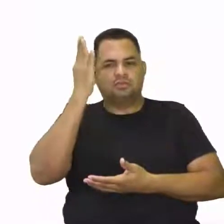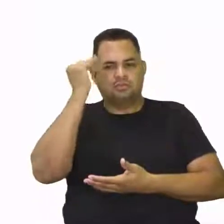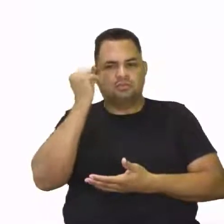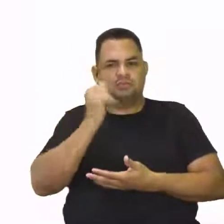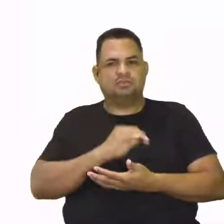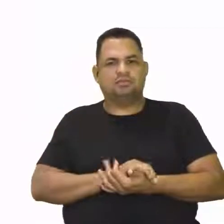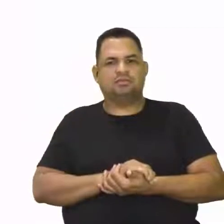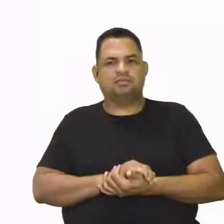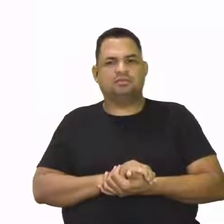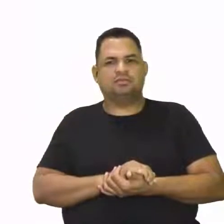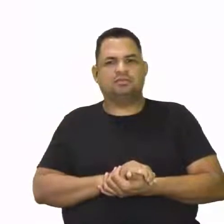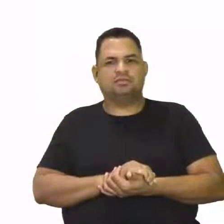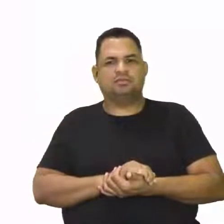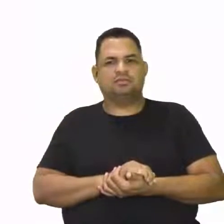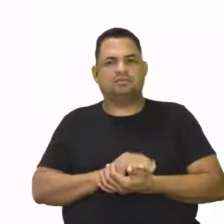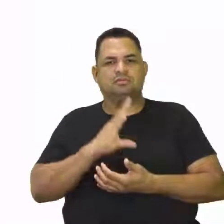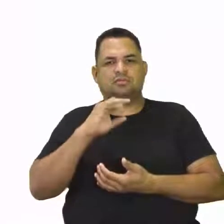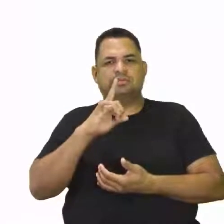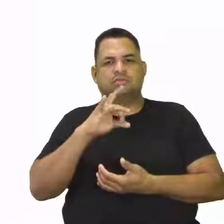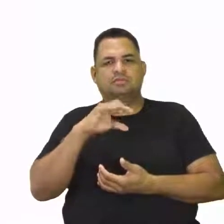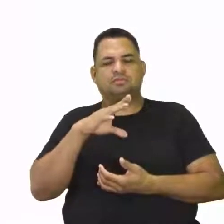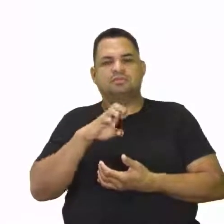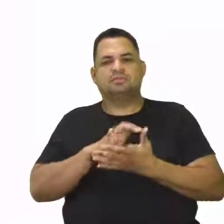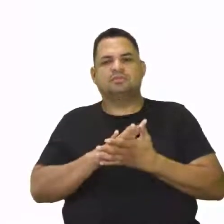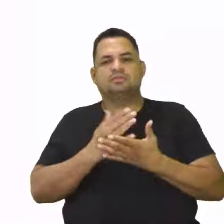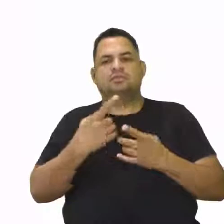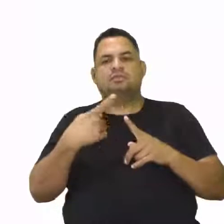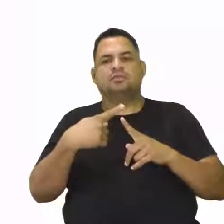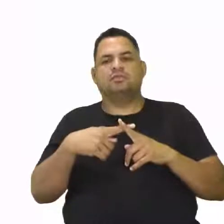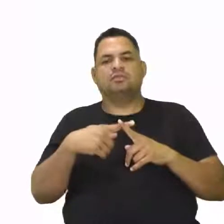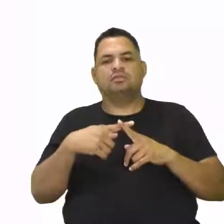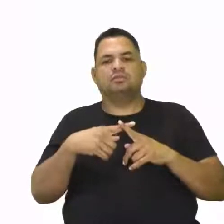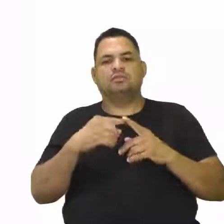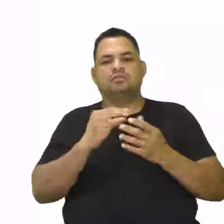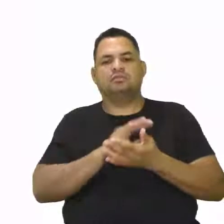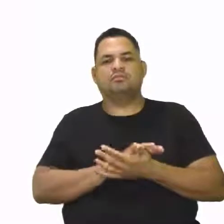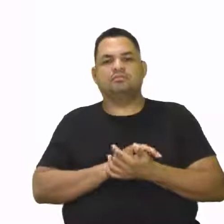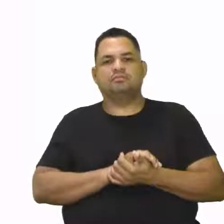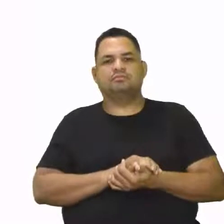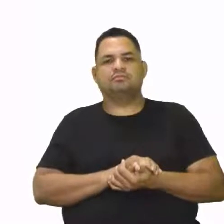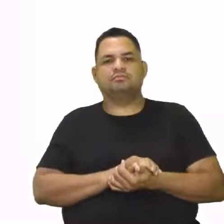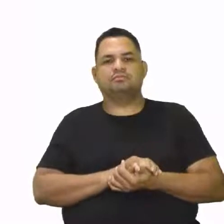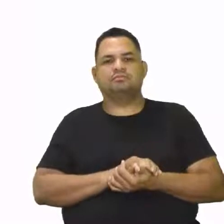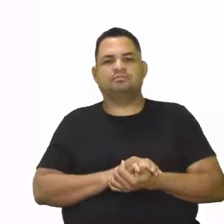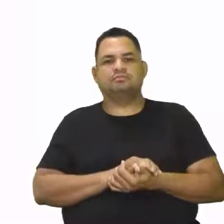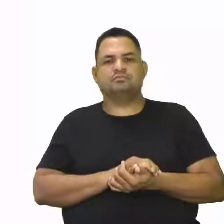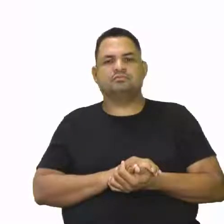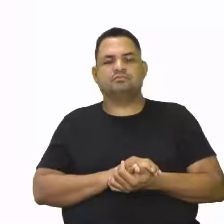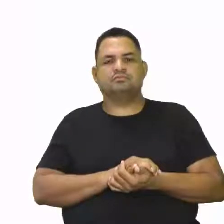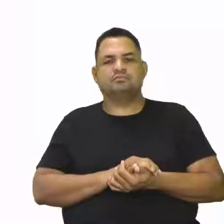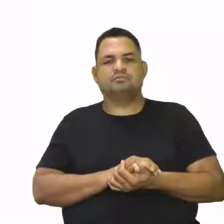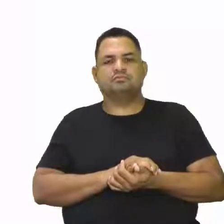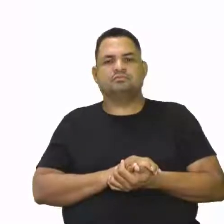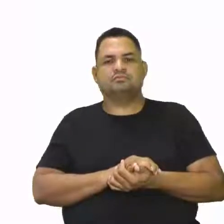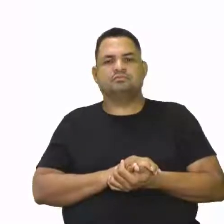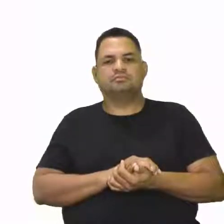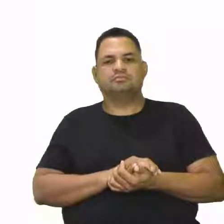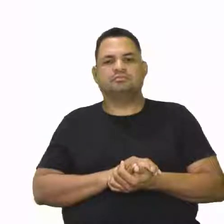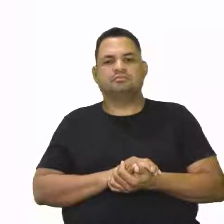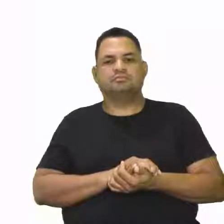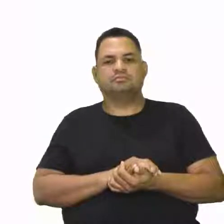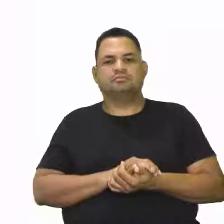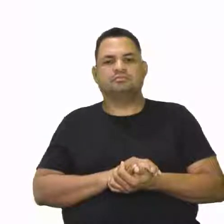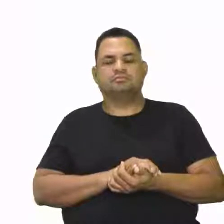sabiam. Do eclipse. Por quê? Porque uma por fechas que produziam